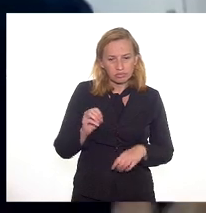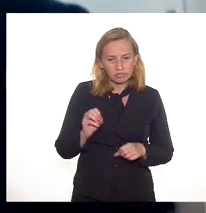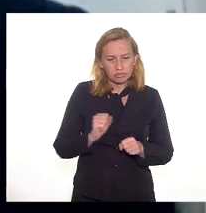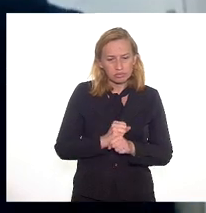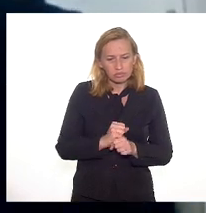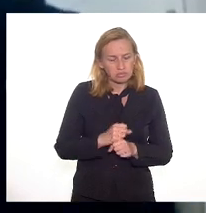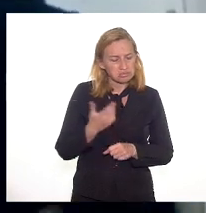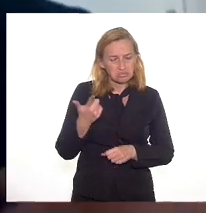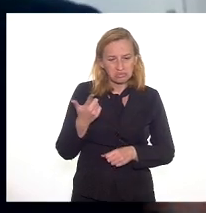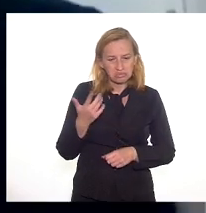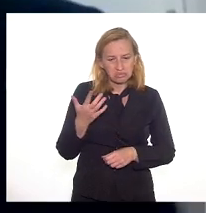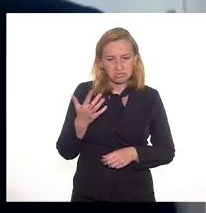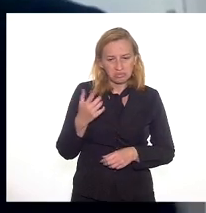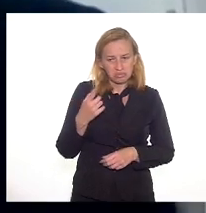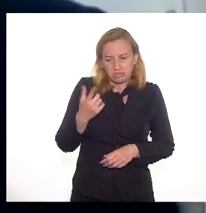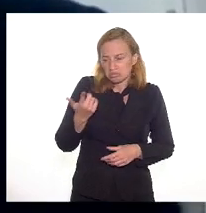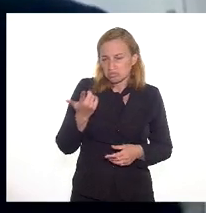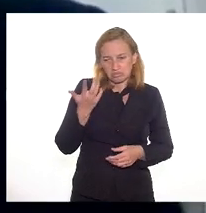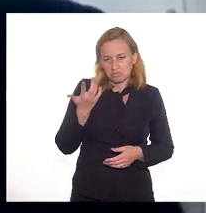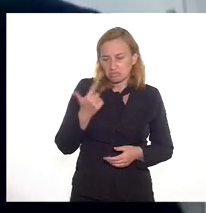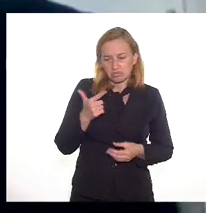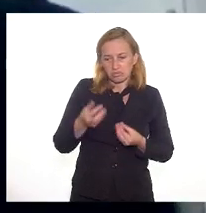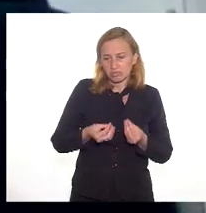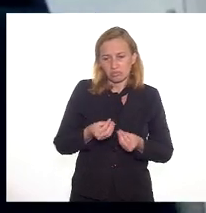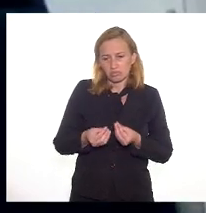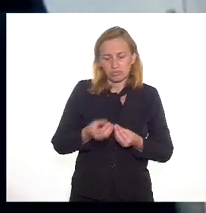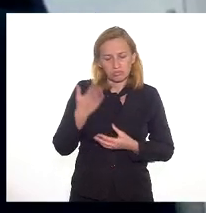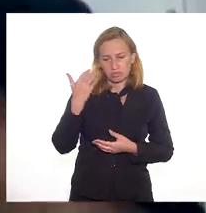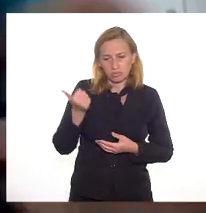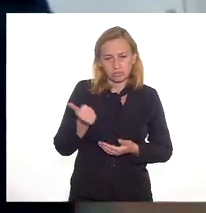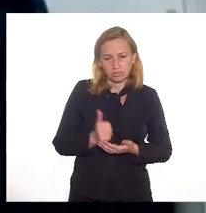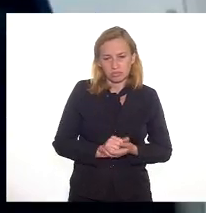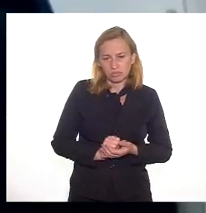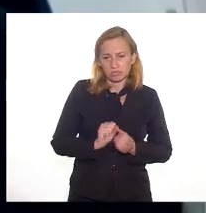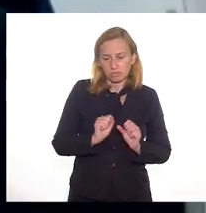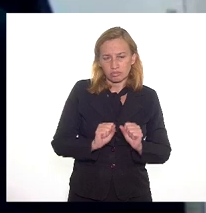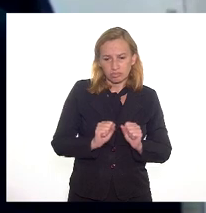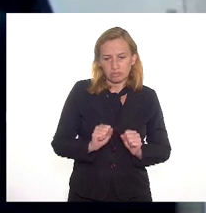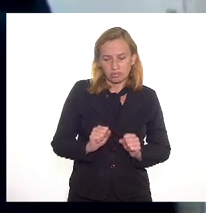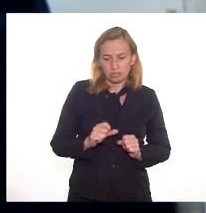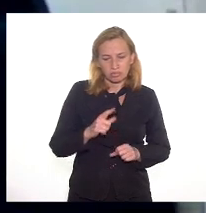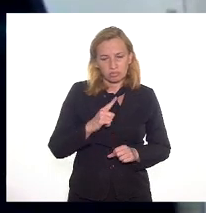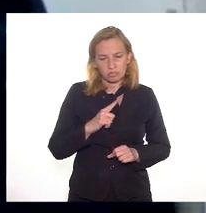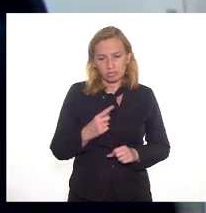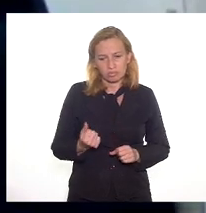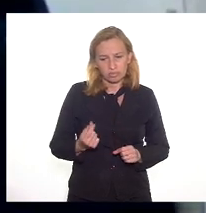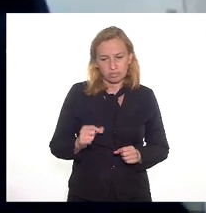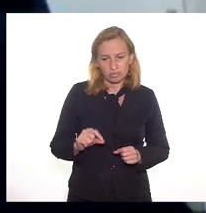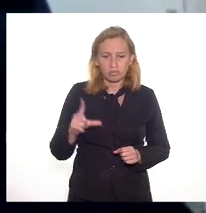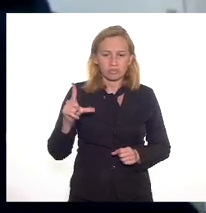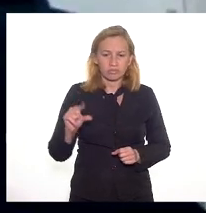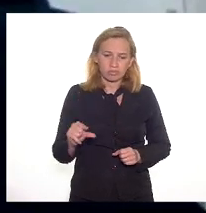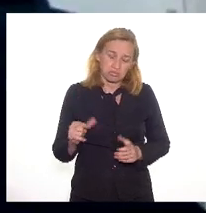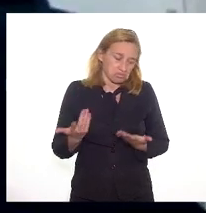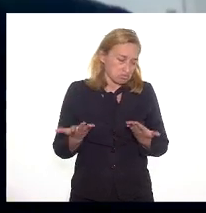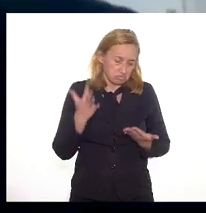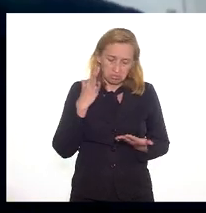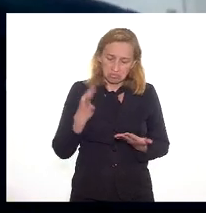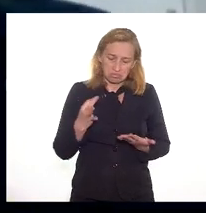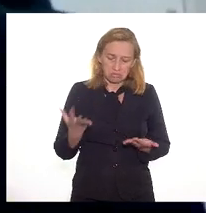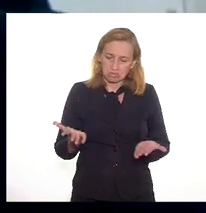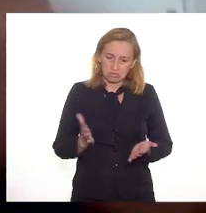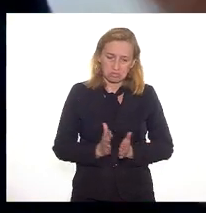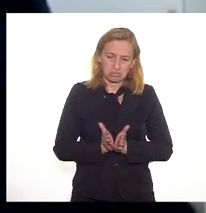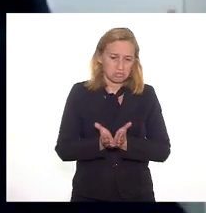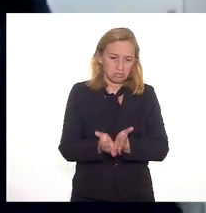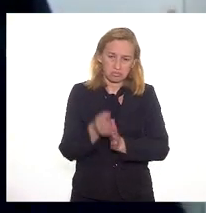gente pode fazer previsões, mas a gente não tem como saber. Pode ser que a gente tenha uma grande sorte e que a indústria naval